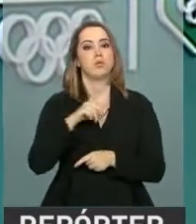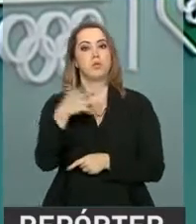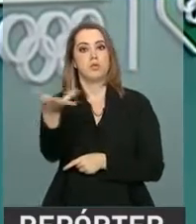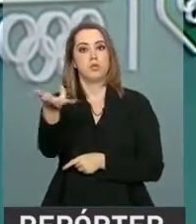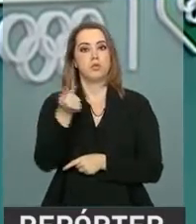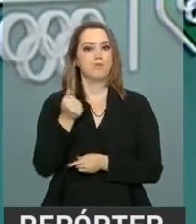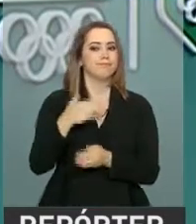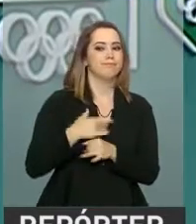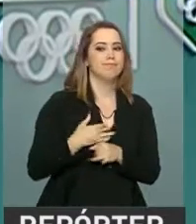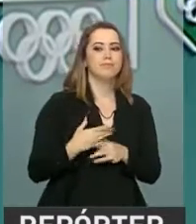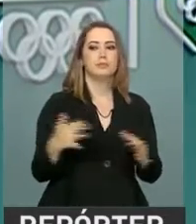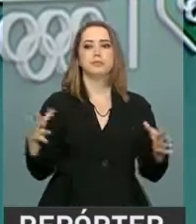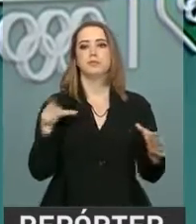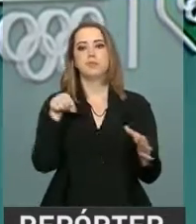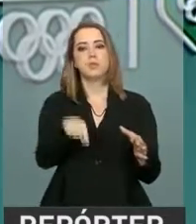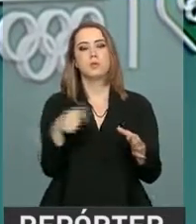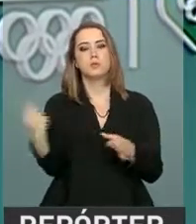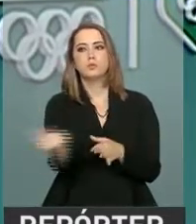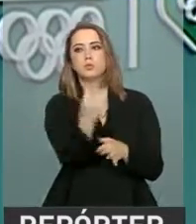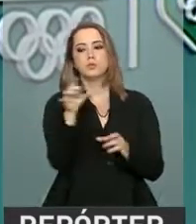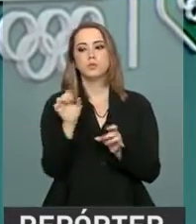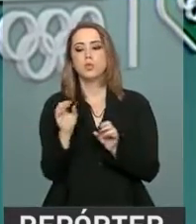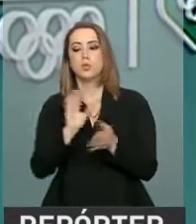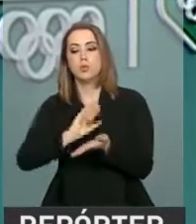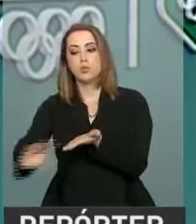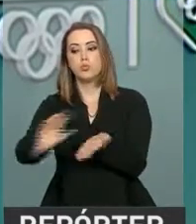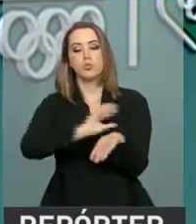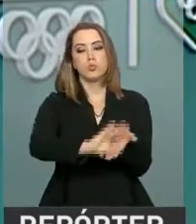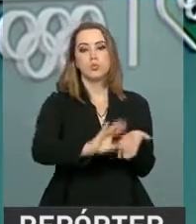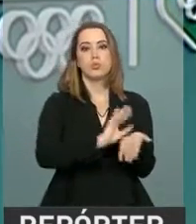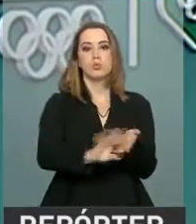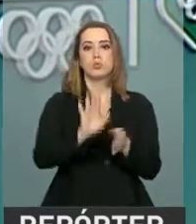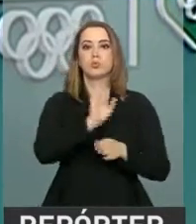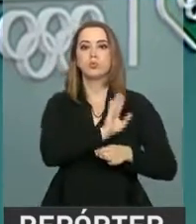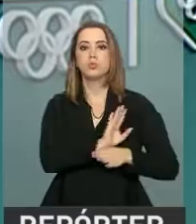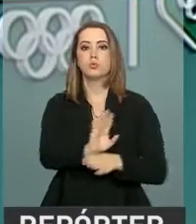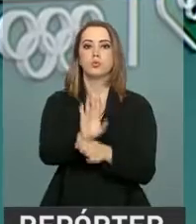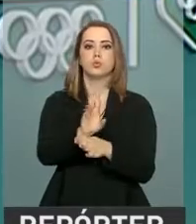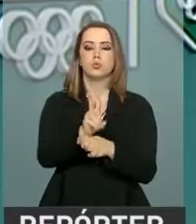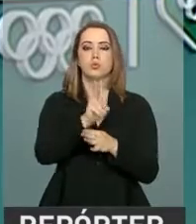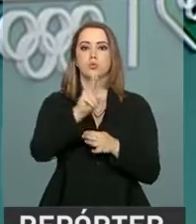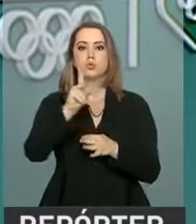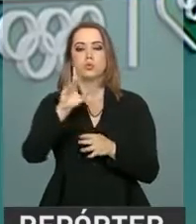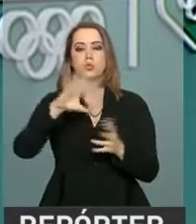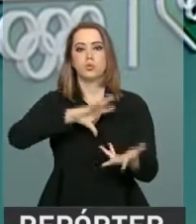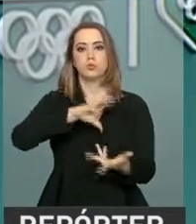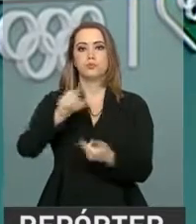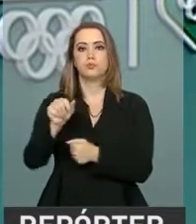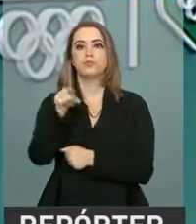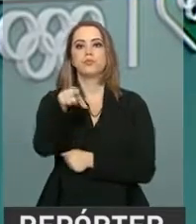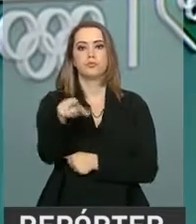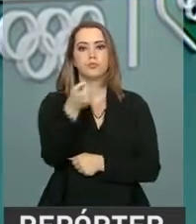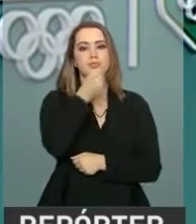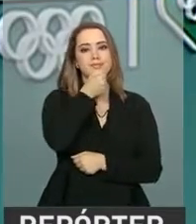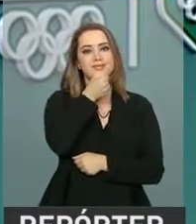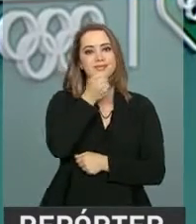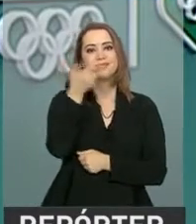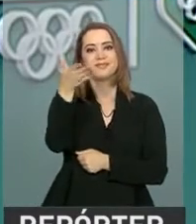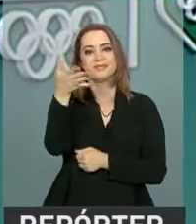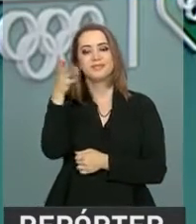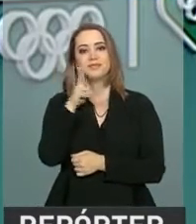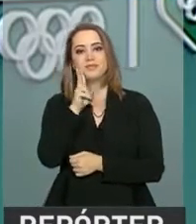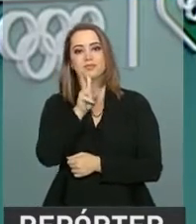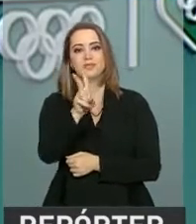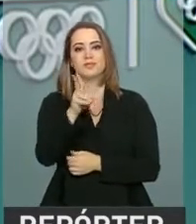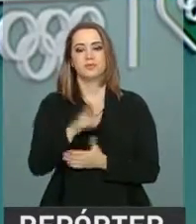maior iniciativa de patrocínio individual do mundo e foi assunto em todas as entrevistas. Vamos ver o que a Poliana e o Arthur disseram sobre o